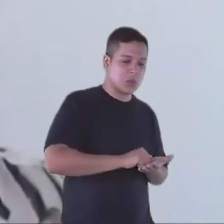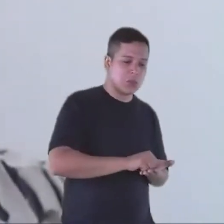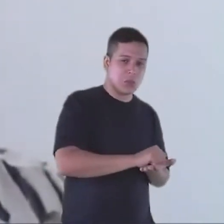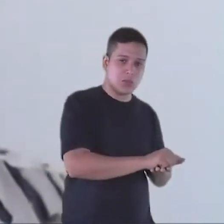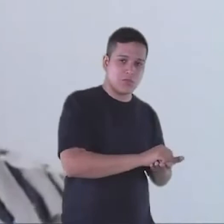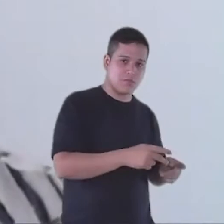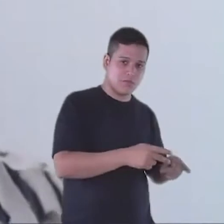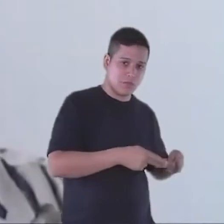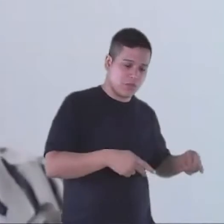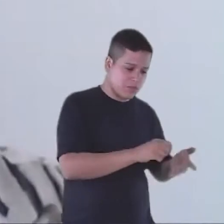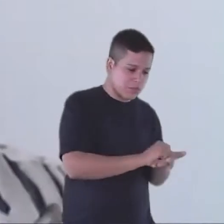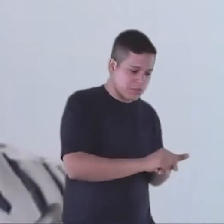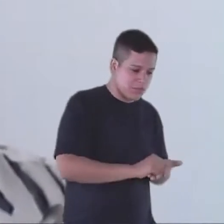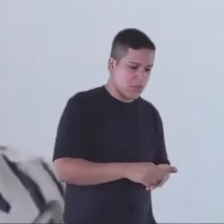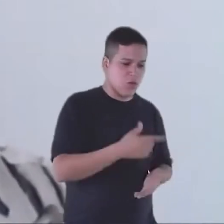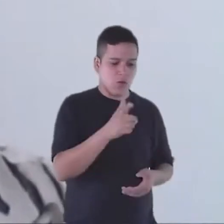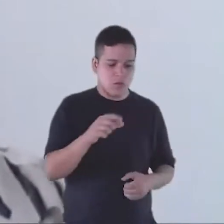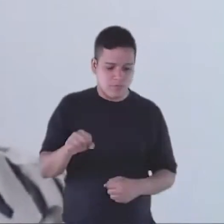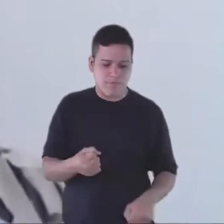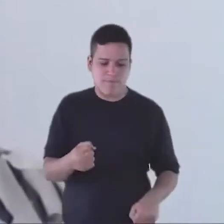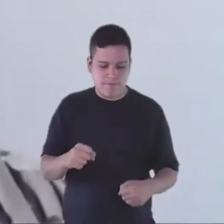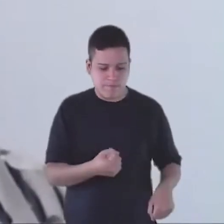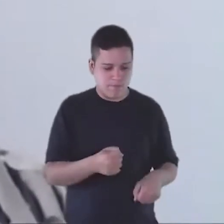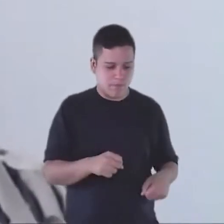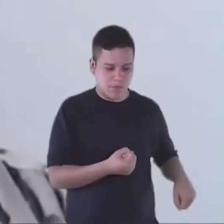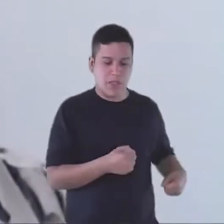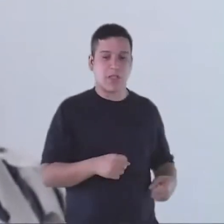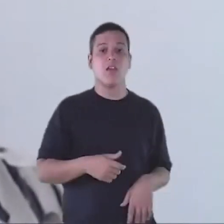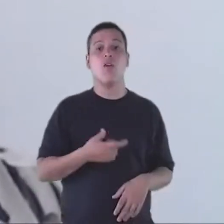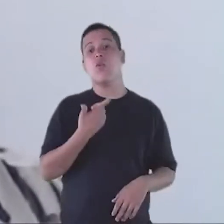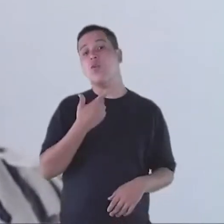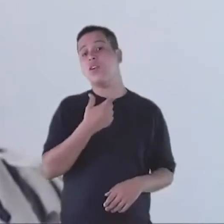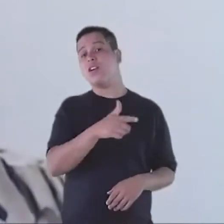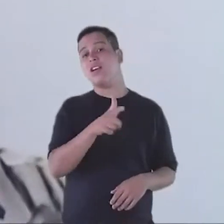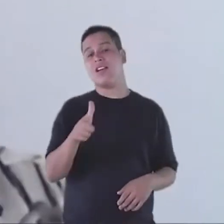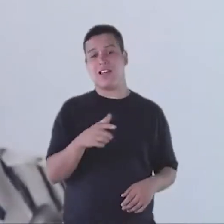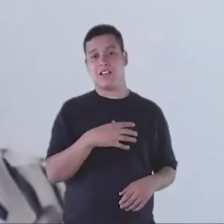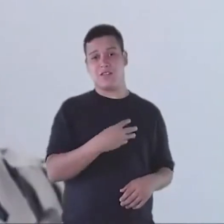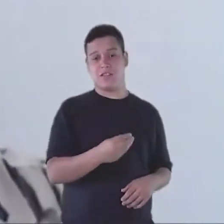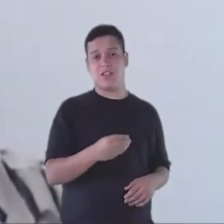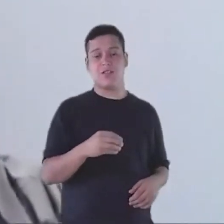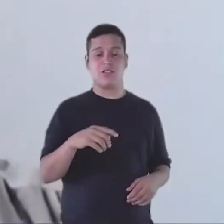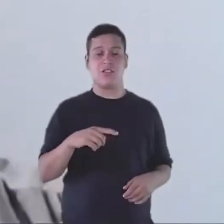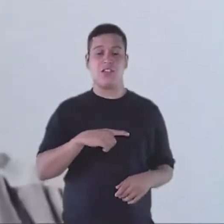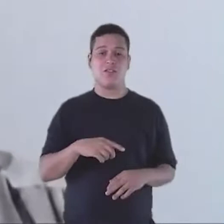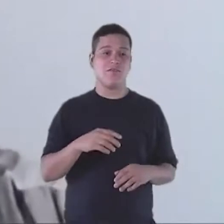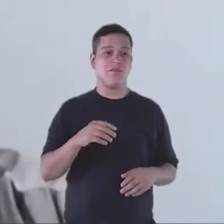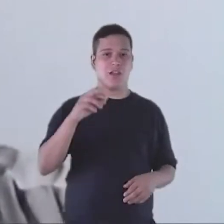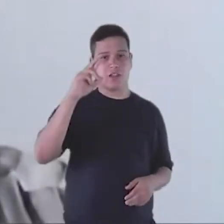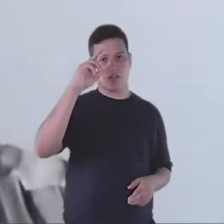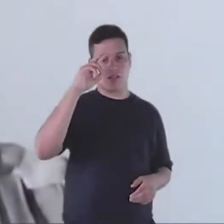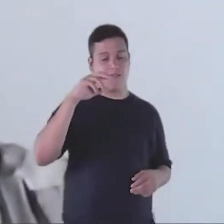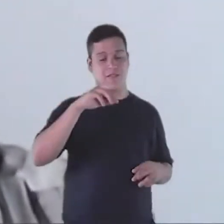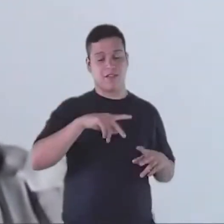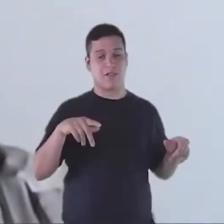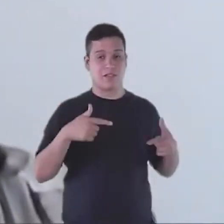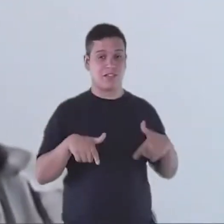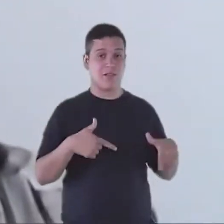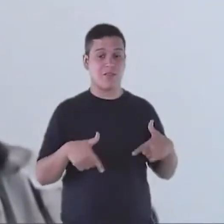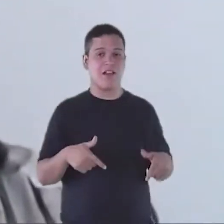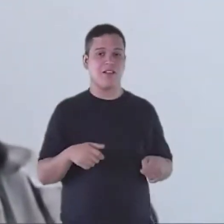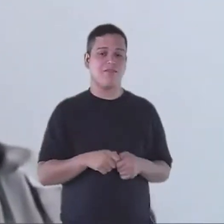mantimentos. Todo mundo tinha uma tarefa. Então, o humor é importante até para a harmonia do mutirão.